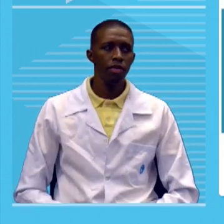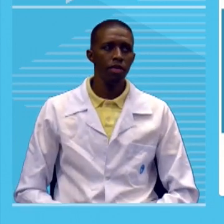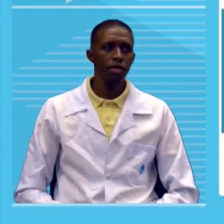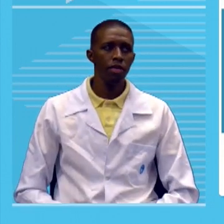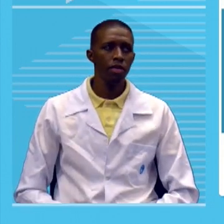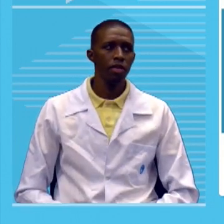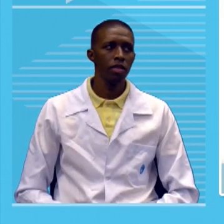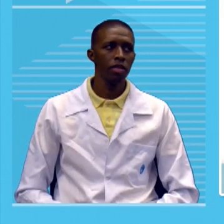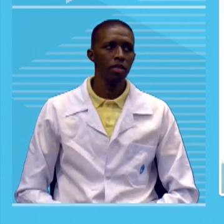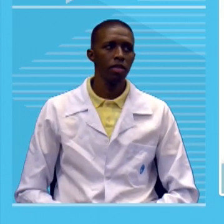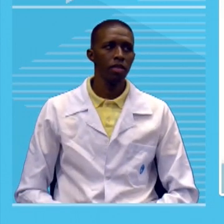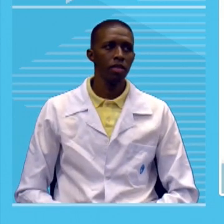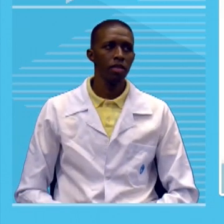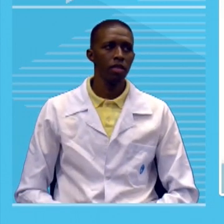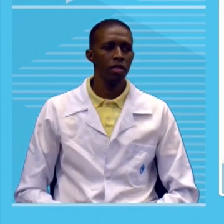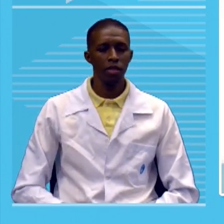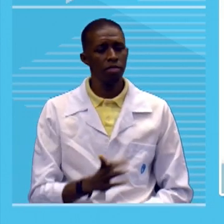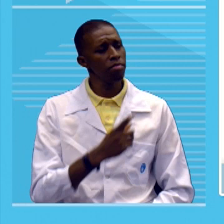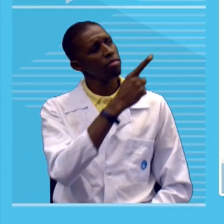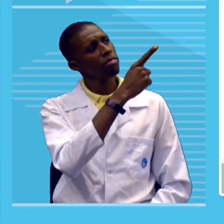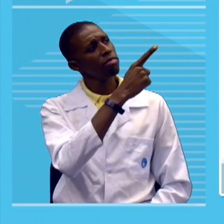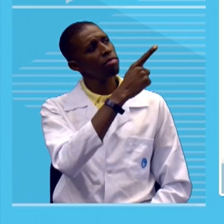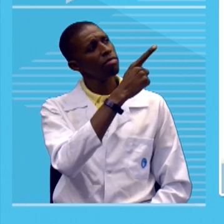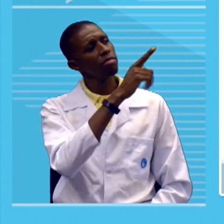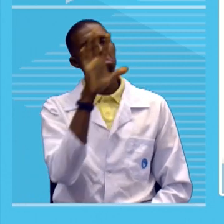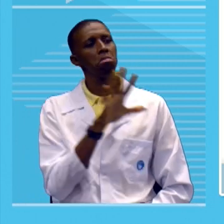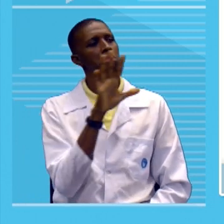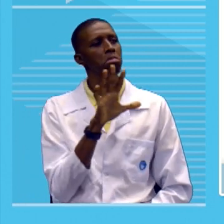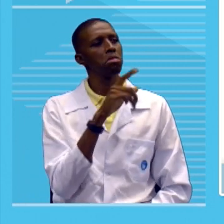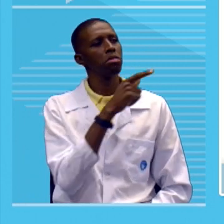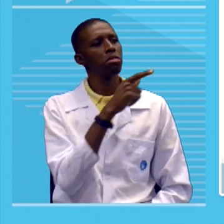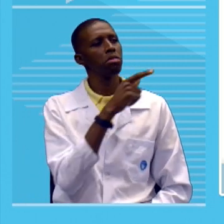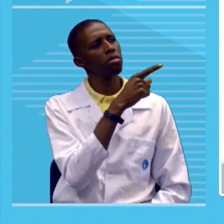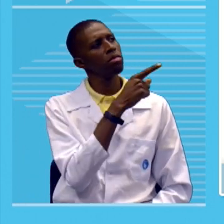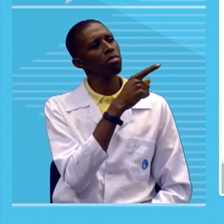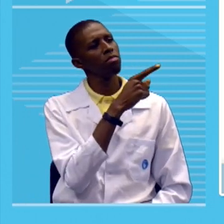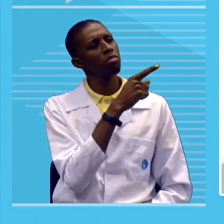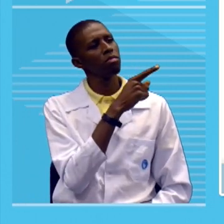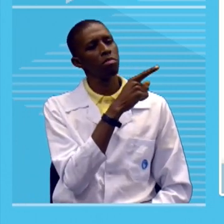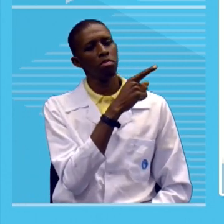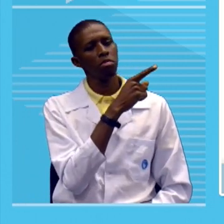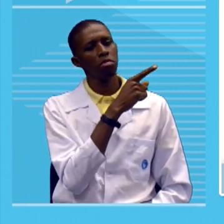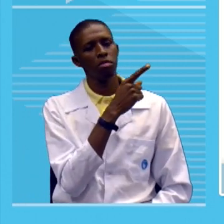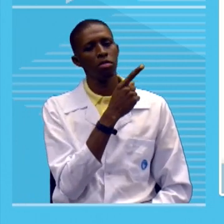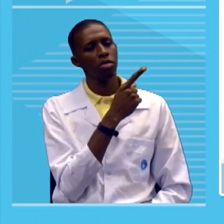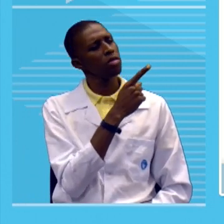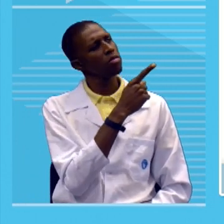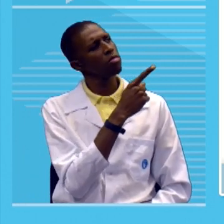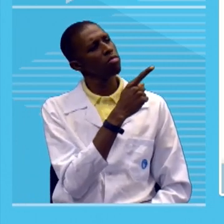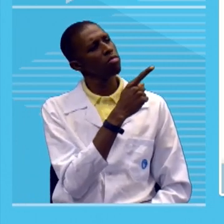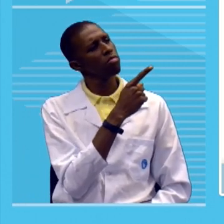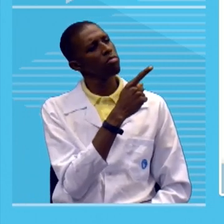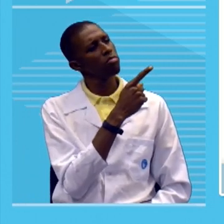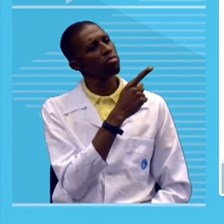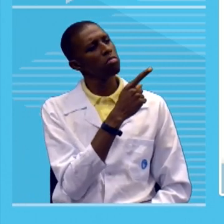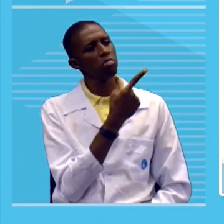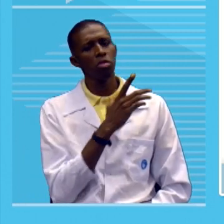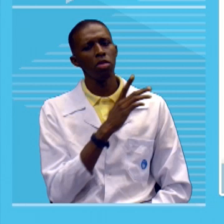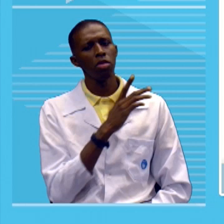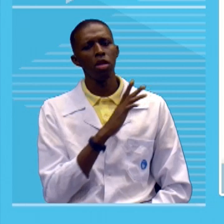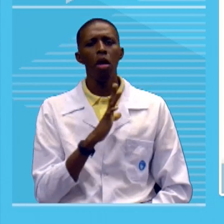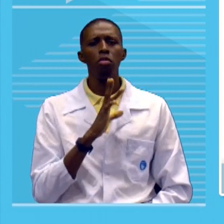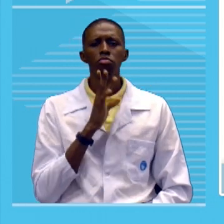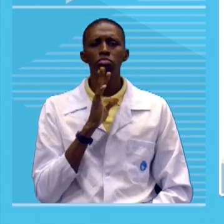Olha só o nosso primeiro slide aqui. Sinais de pontuação. Vocês conseguem aí identificar alguns sinais de pontuação